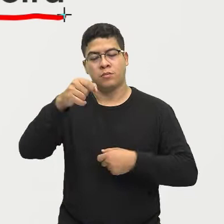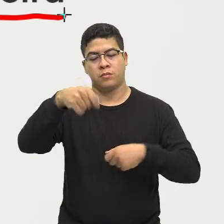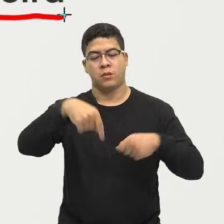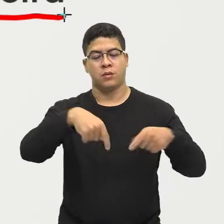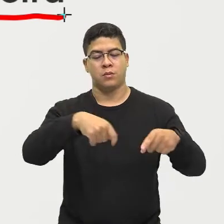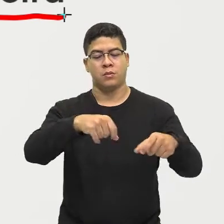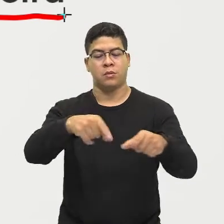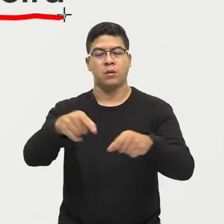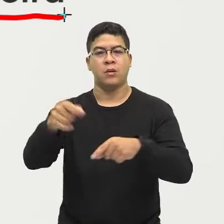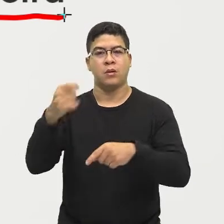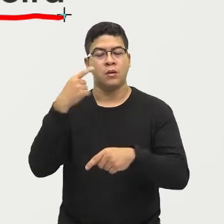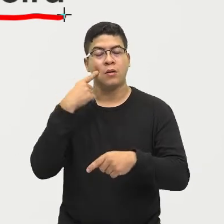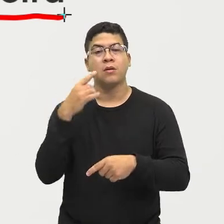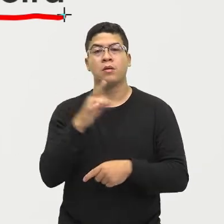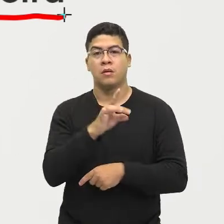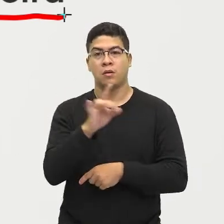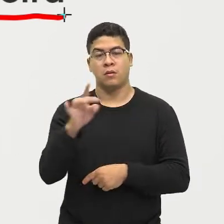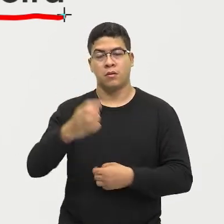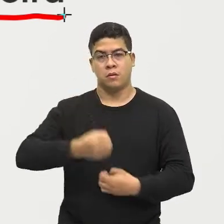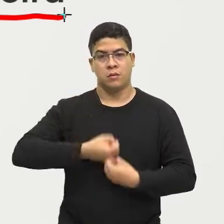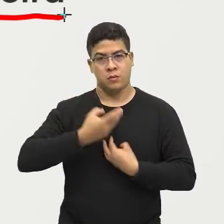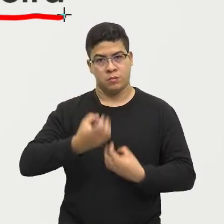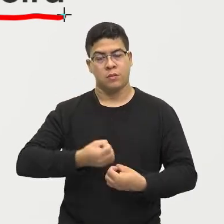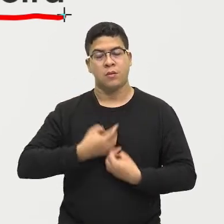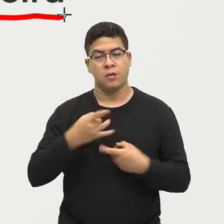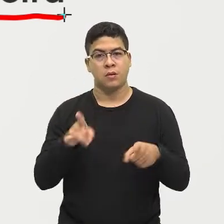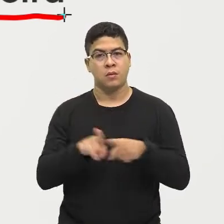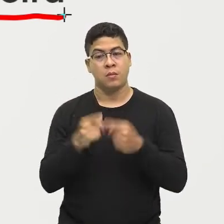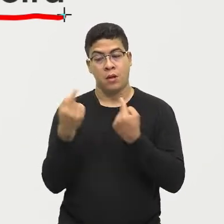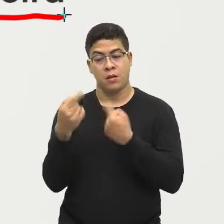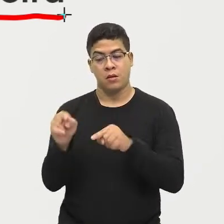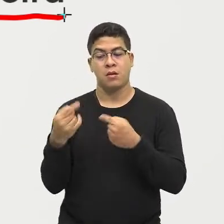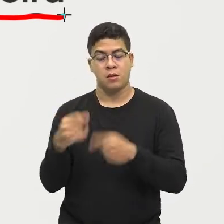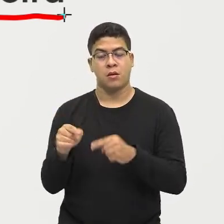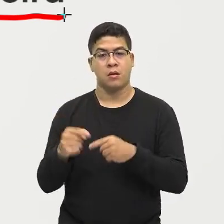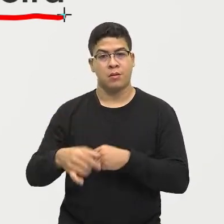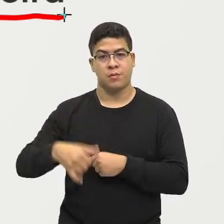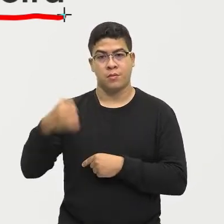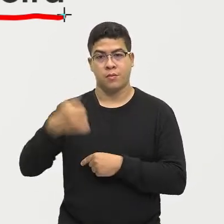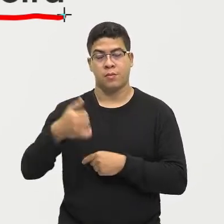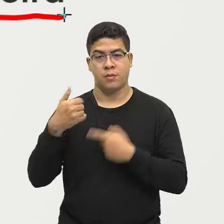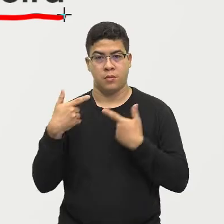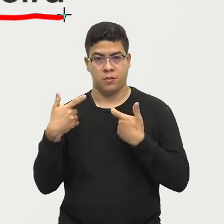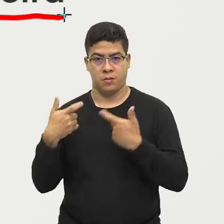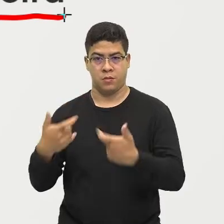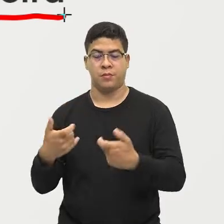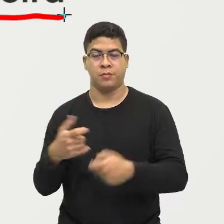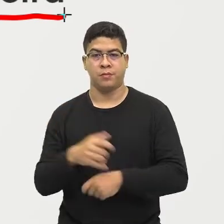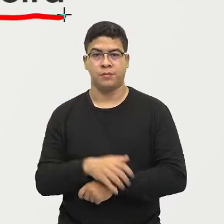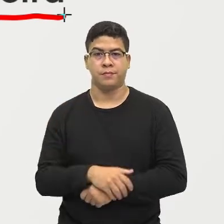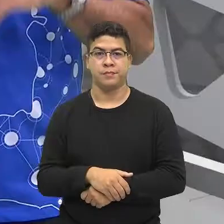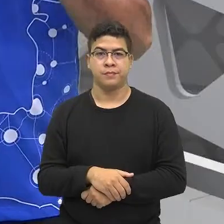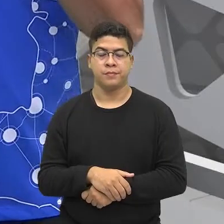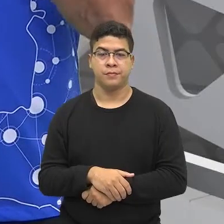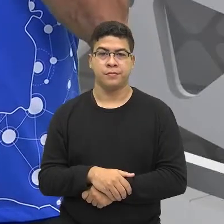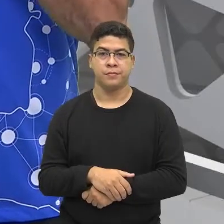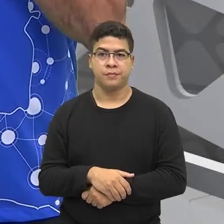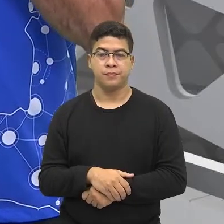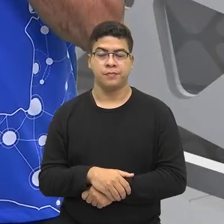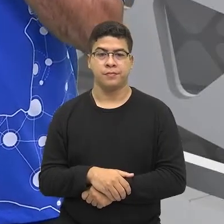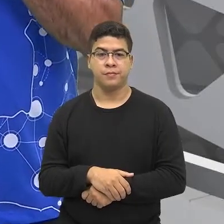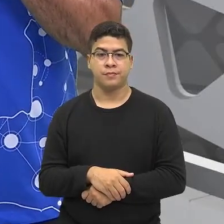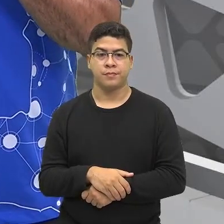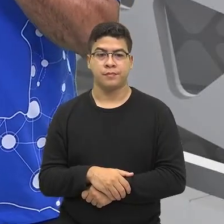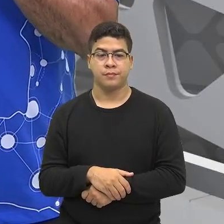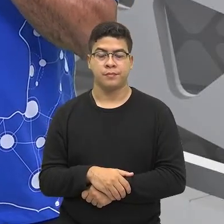Cada Poema, ele vai trazer essa crítica à Primeira Guerra Mundial e essa carnificina. Muito bem. Temos